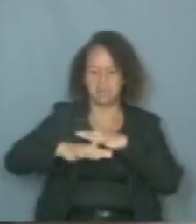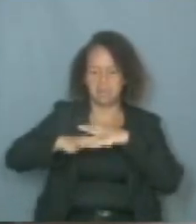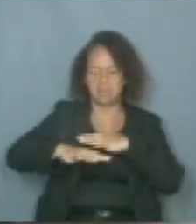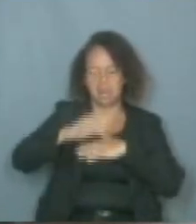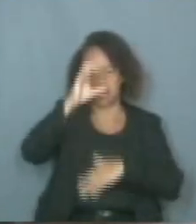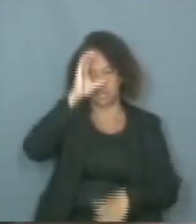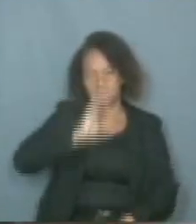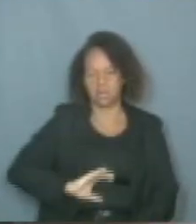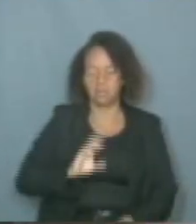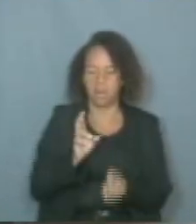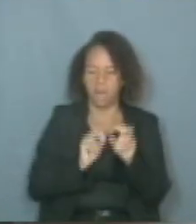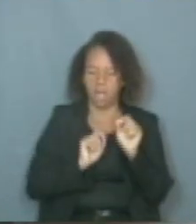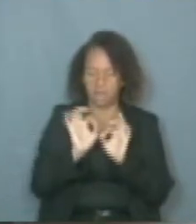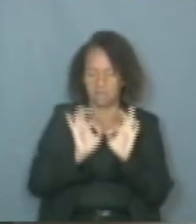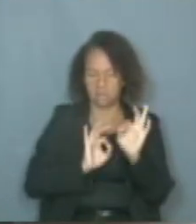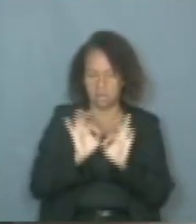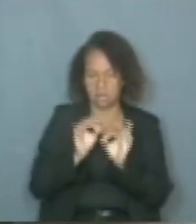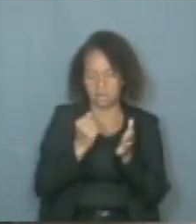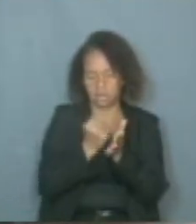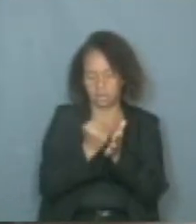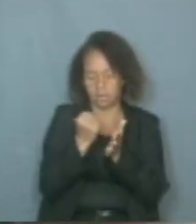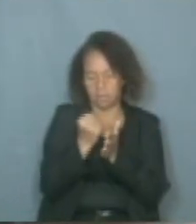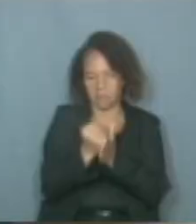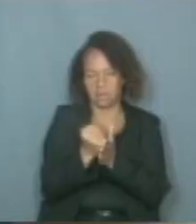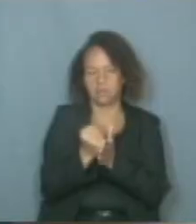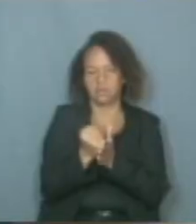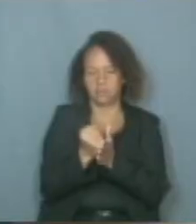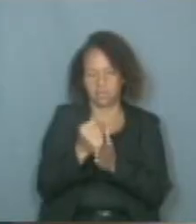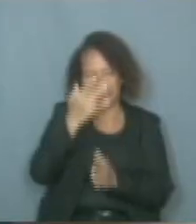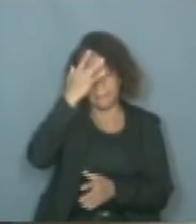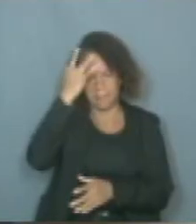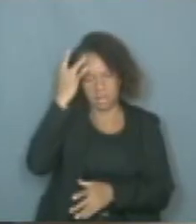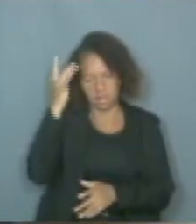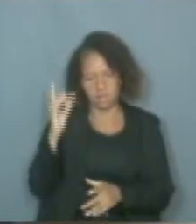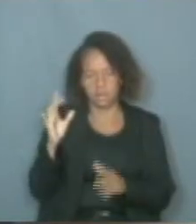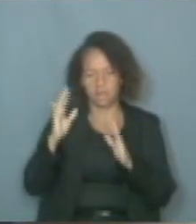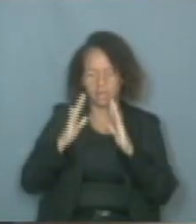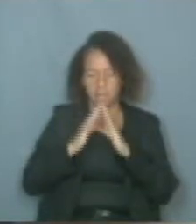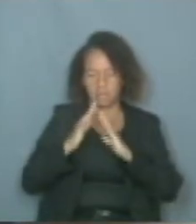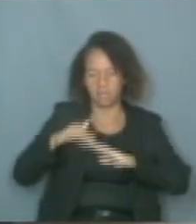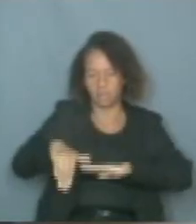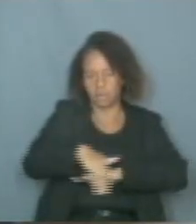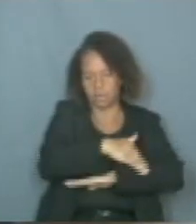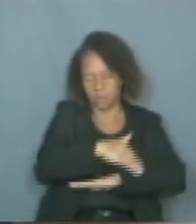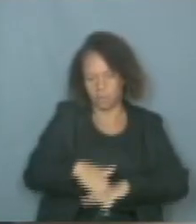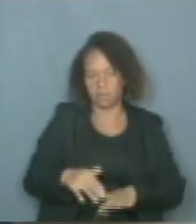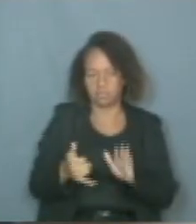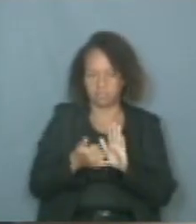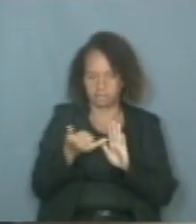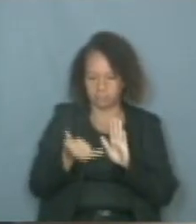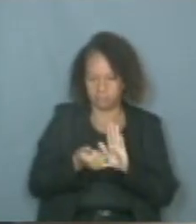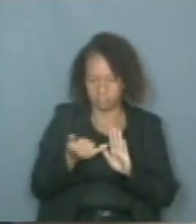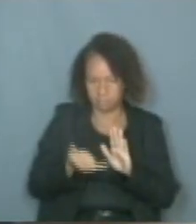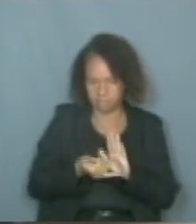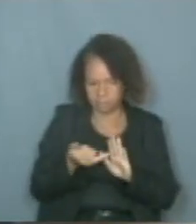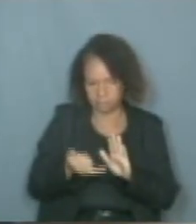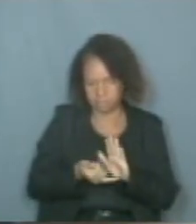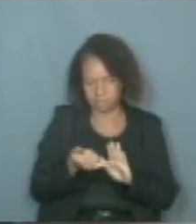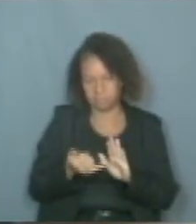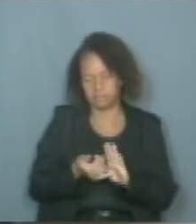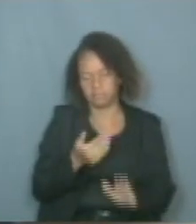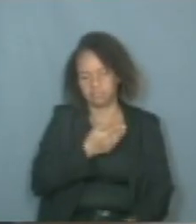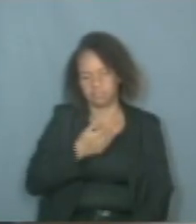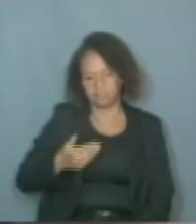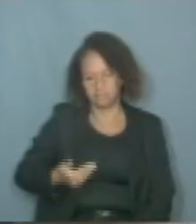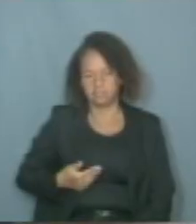para regularização da documentação das pessoas em situação de rua, inscrição em cadastro